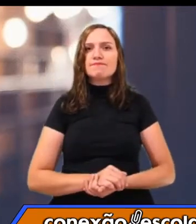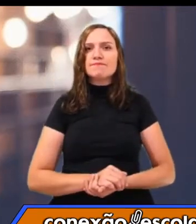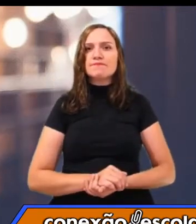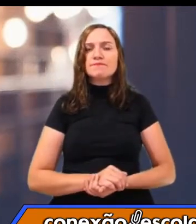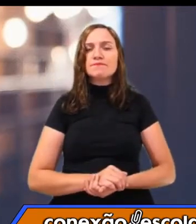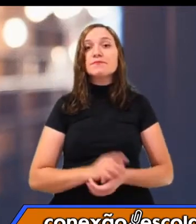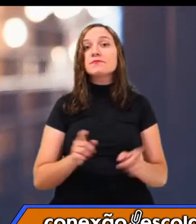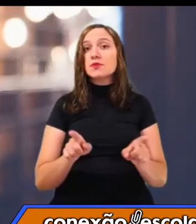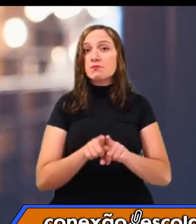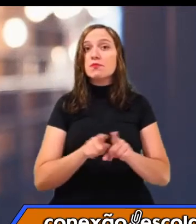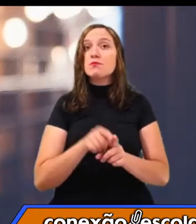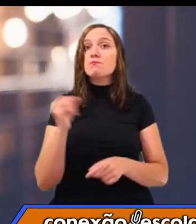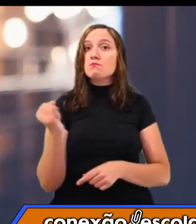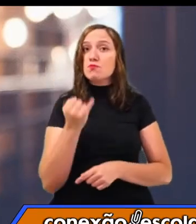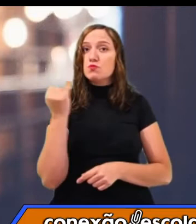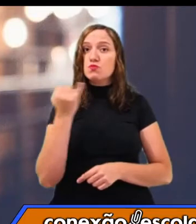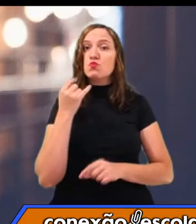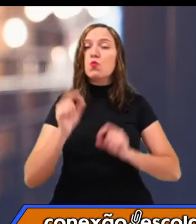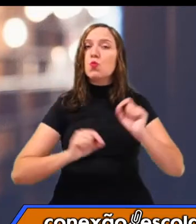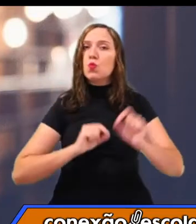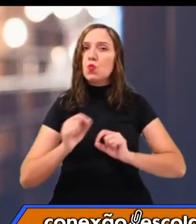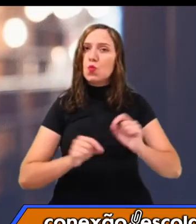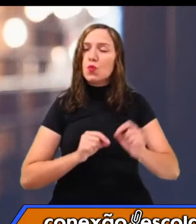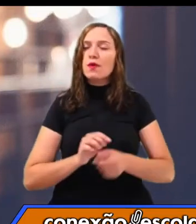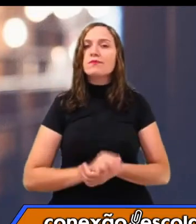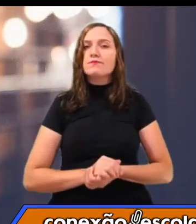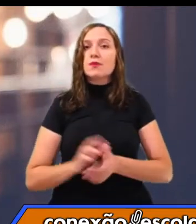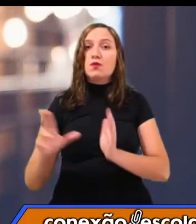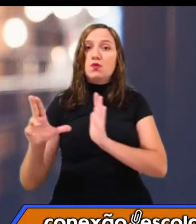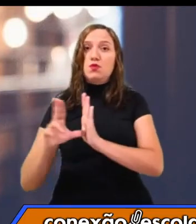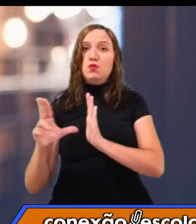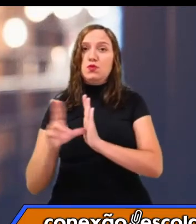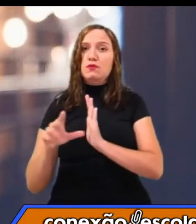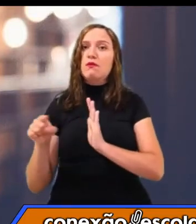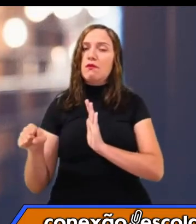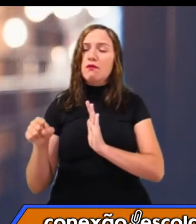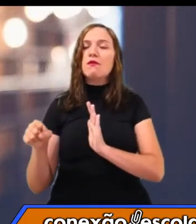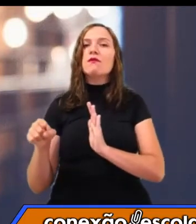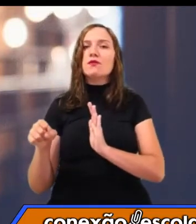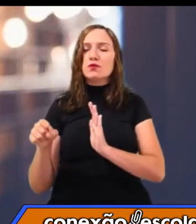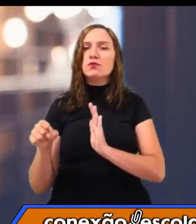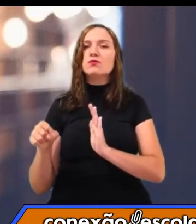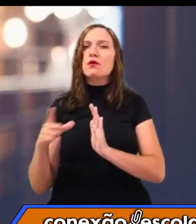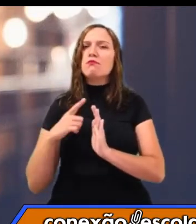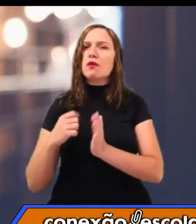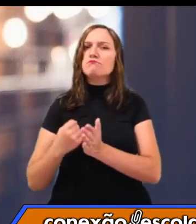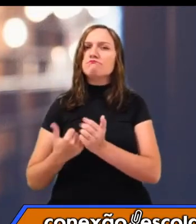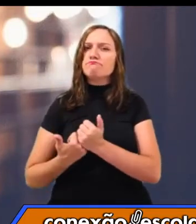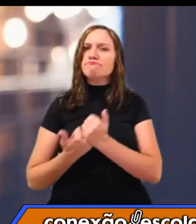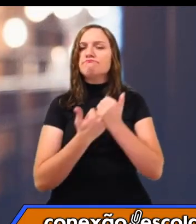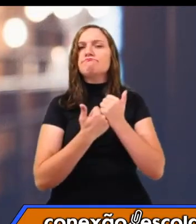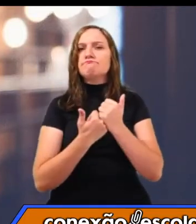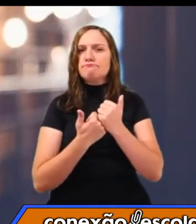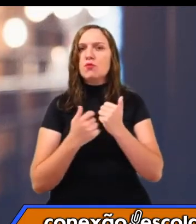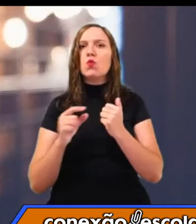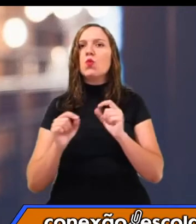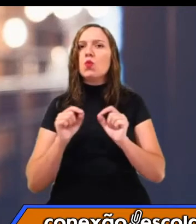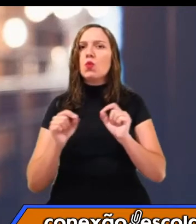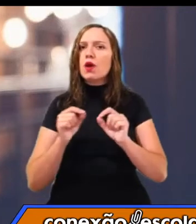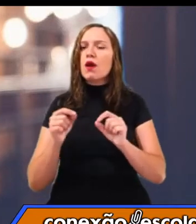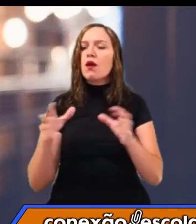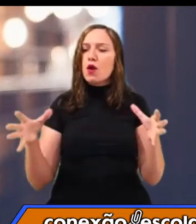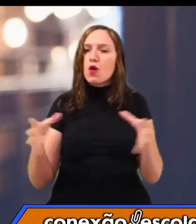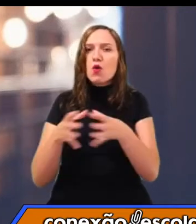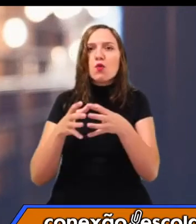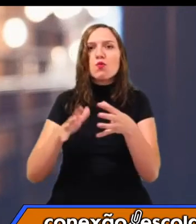Uma coisa importante que aconteceu é que Lutero recebeu o apoio, né, da nobreza alemã, de